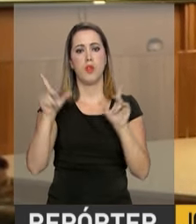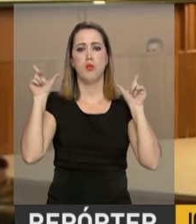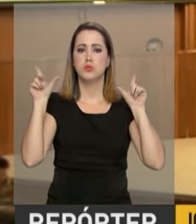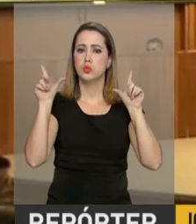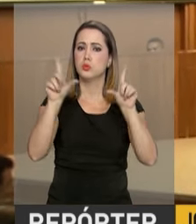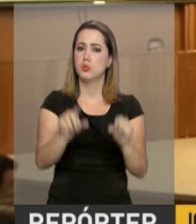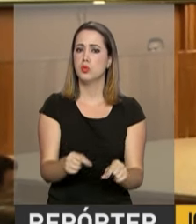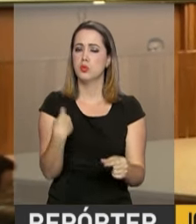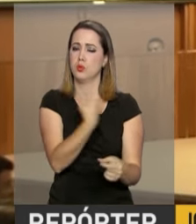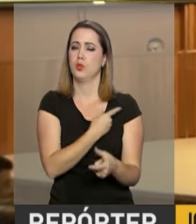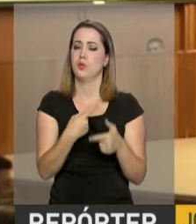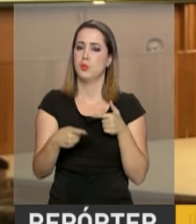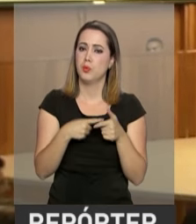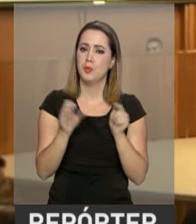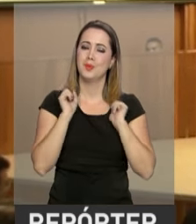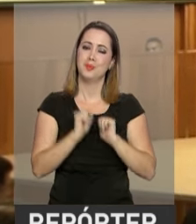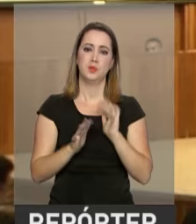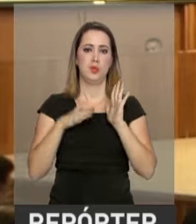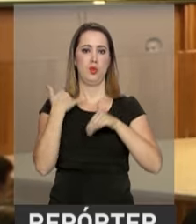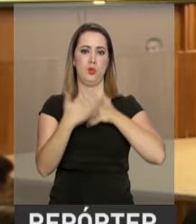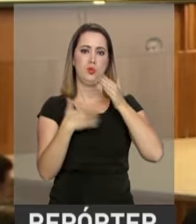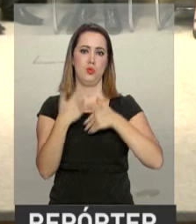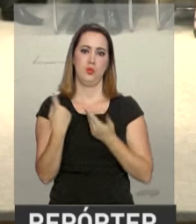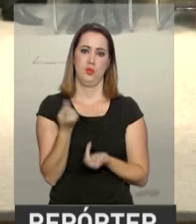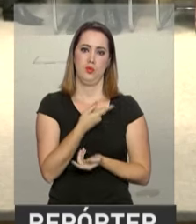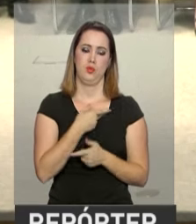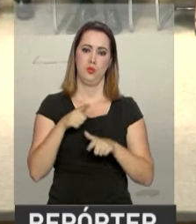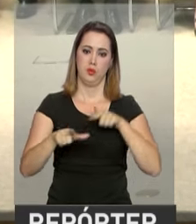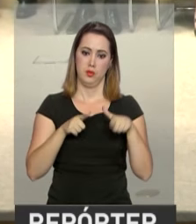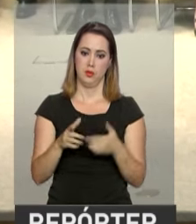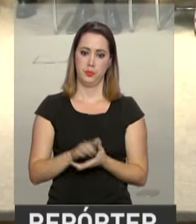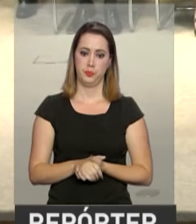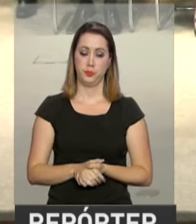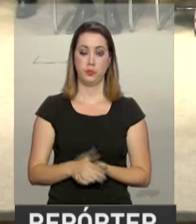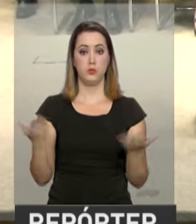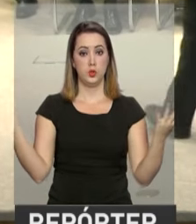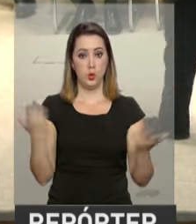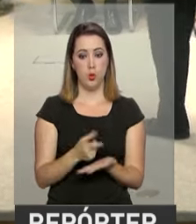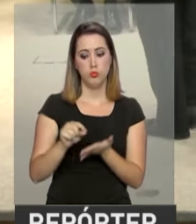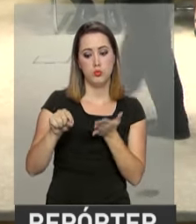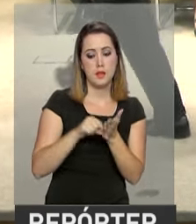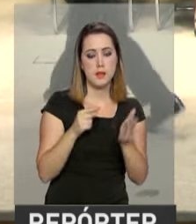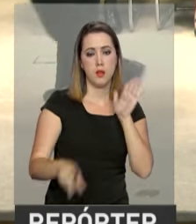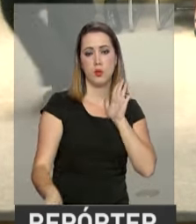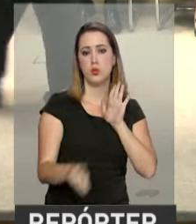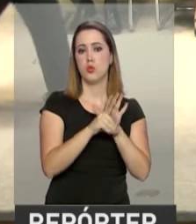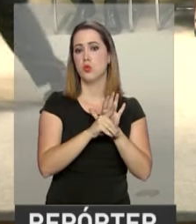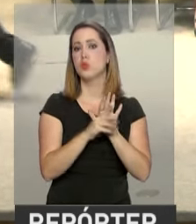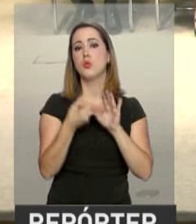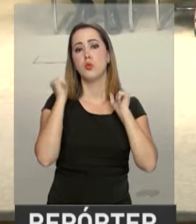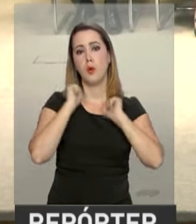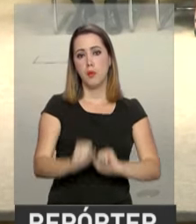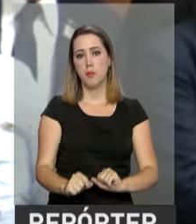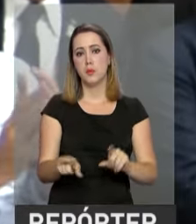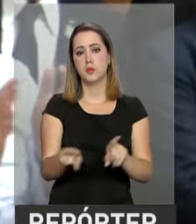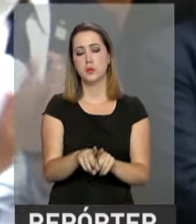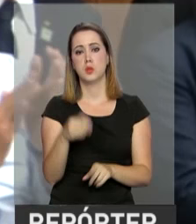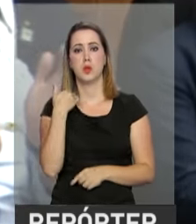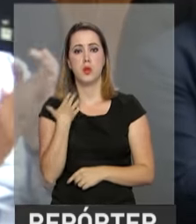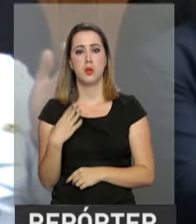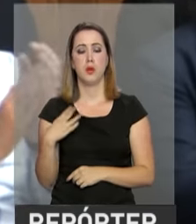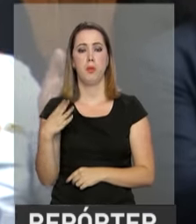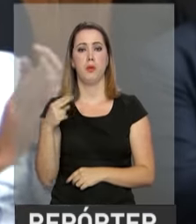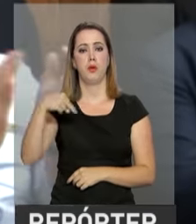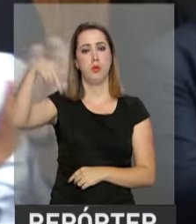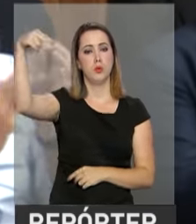para que a gente possa dar continuidade a nossas atividades né um decreto assinado pelo presidente Michel Temer permite que bancos do Norte e